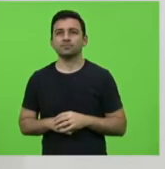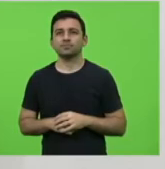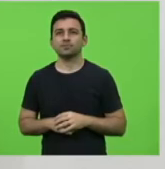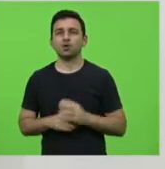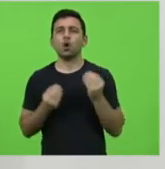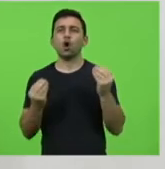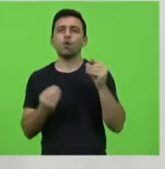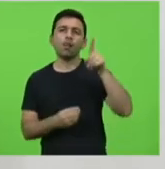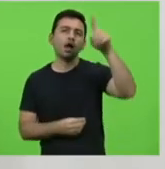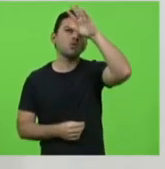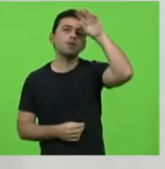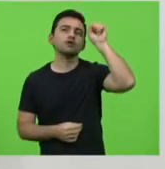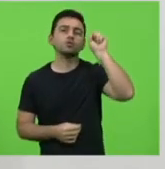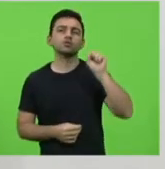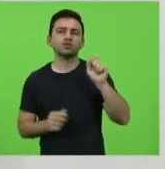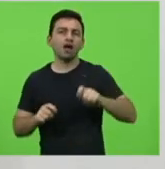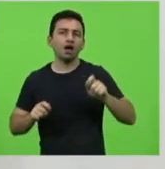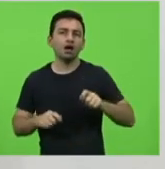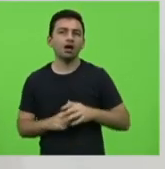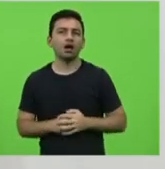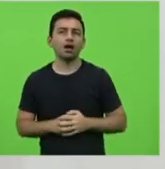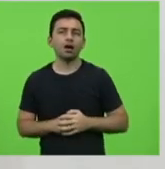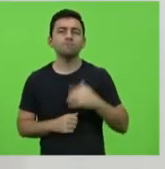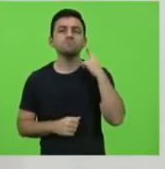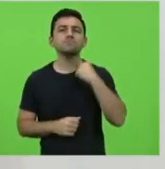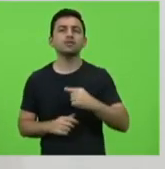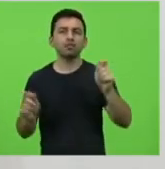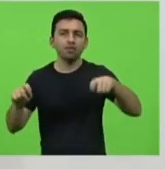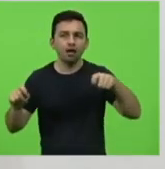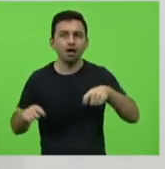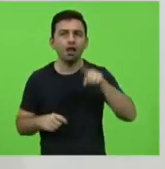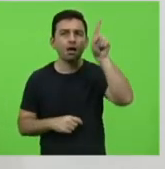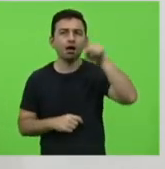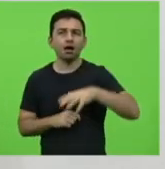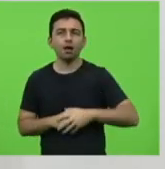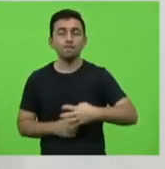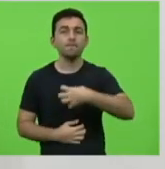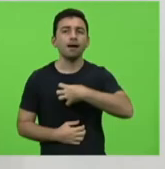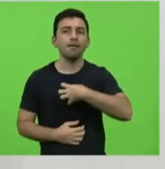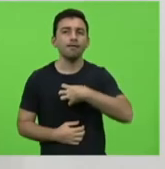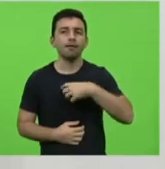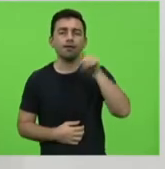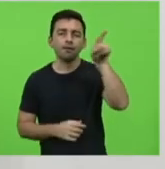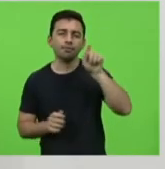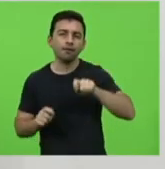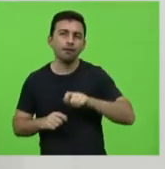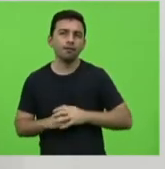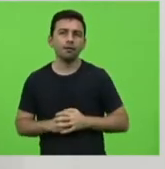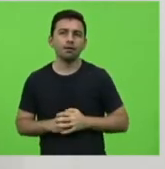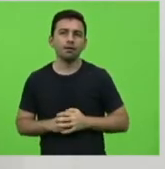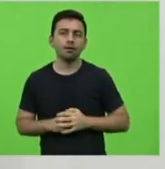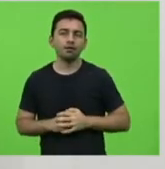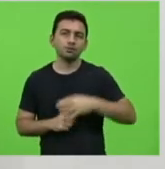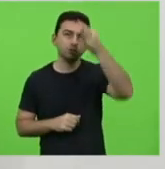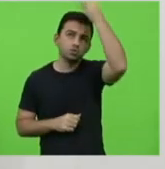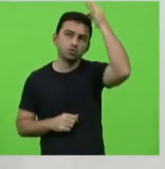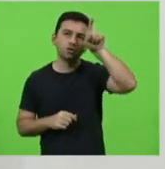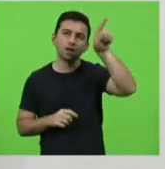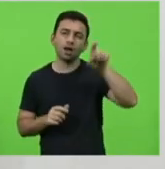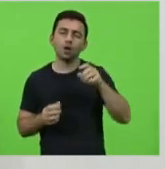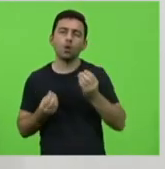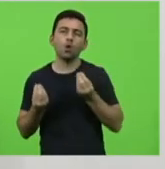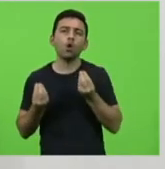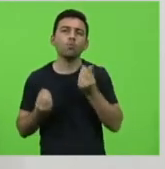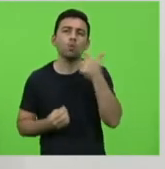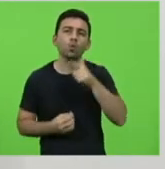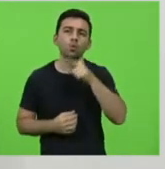Mato Grosso fez? Como é que Minas fez? Como é que Bahia fez? Como é que o Espírito Santo fez? É